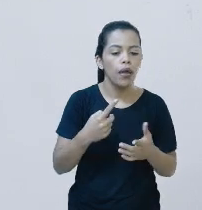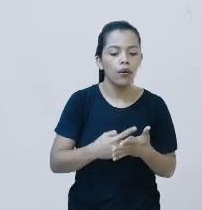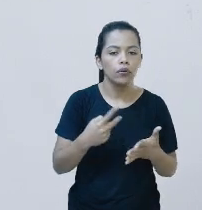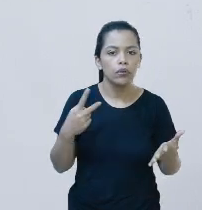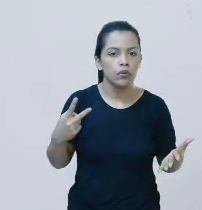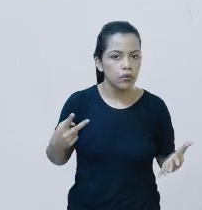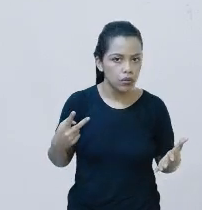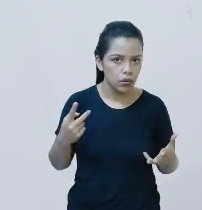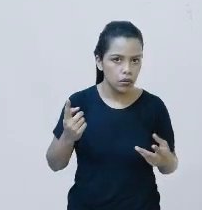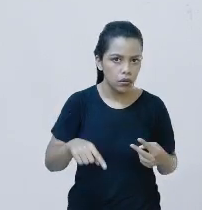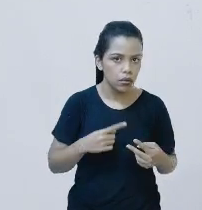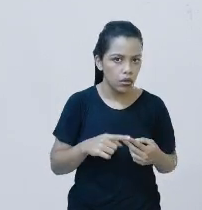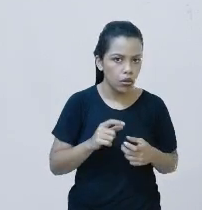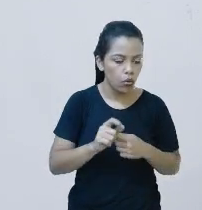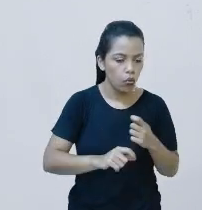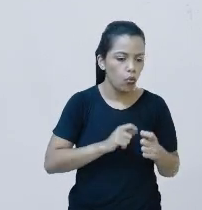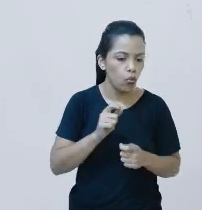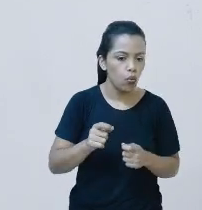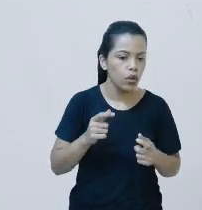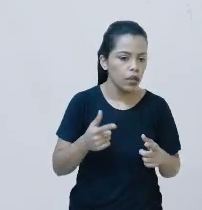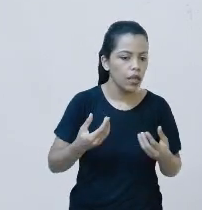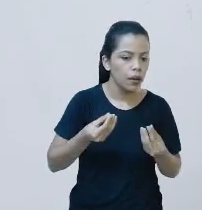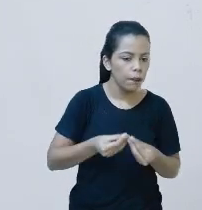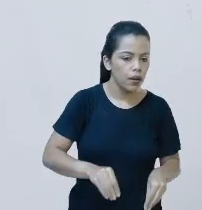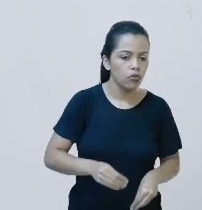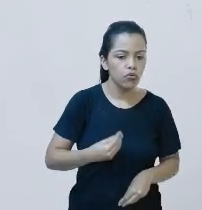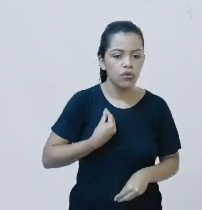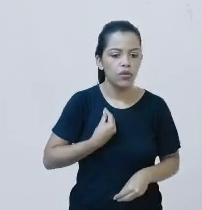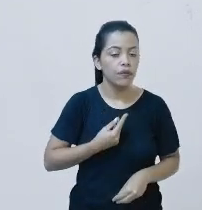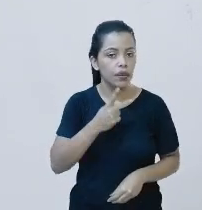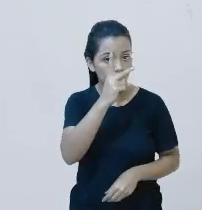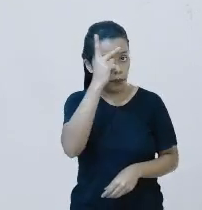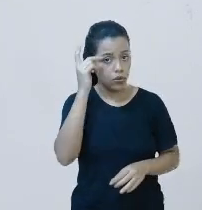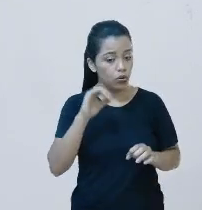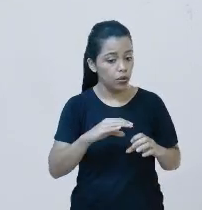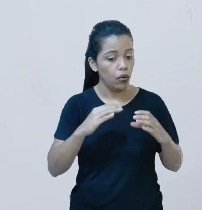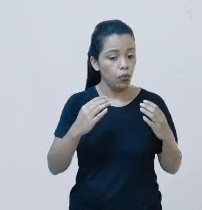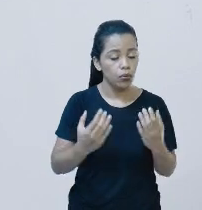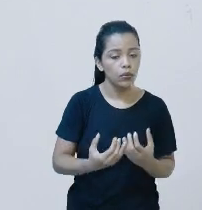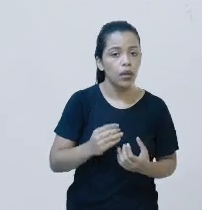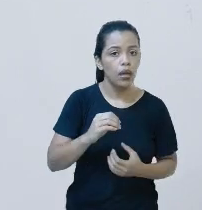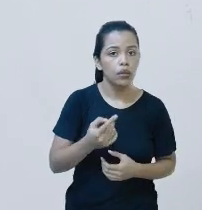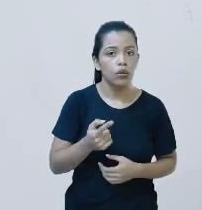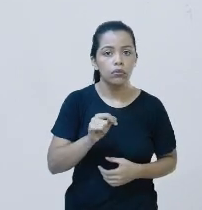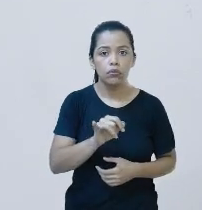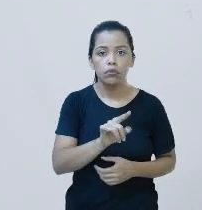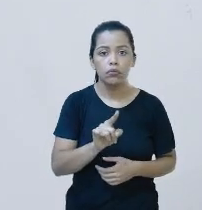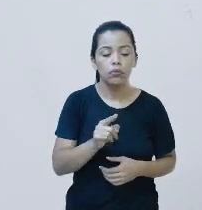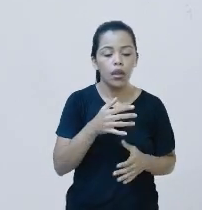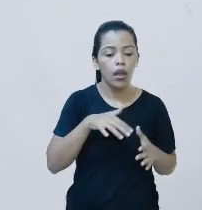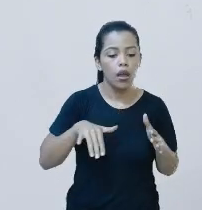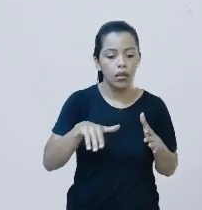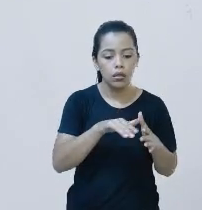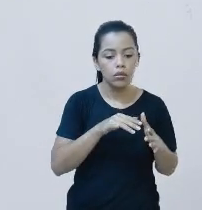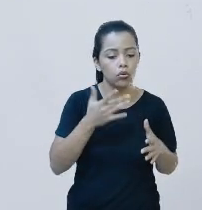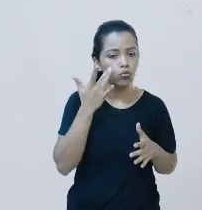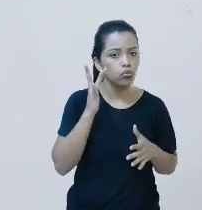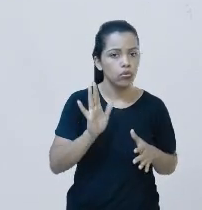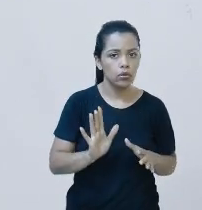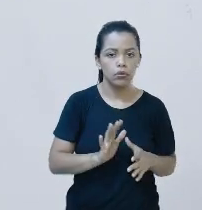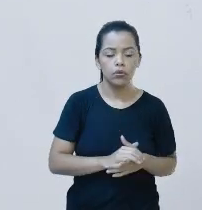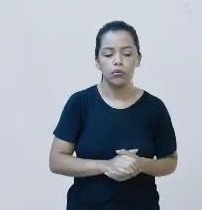aquilo, o que aquilo vai afetar a vida das pessoas, da comunidade, ou se for ali da região, não